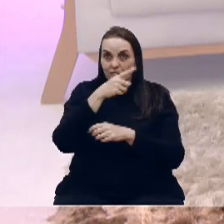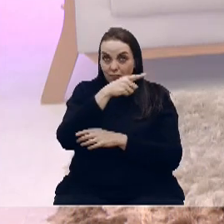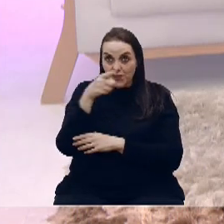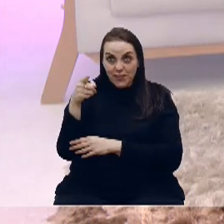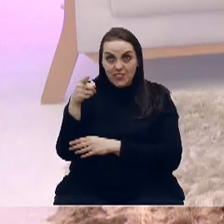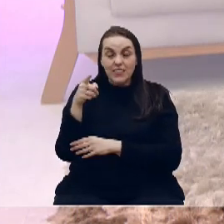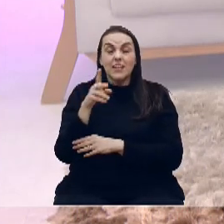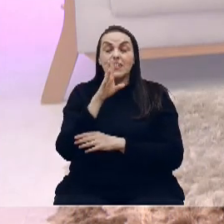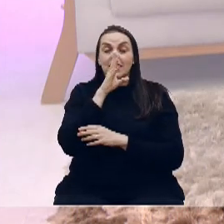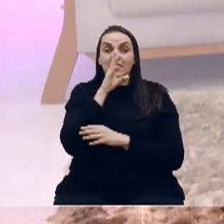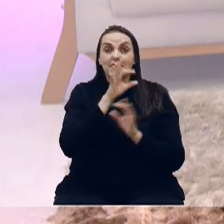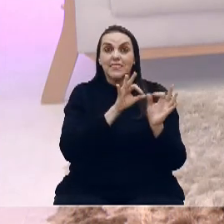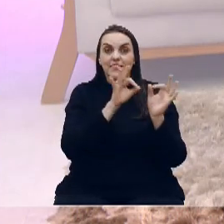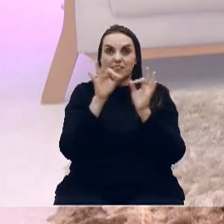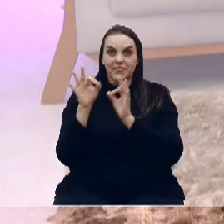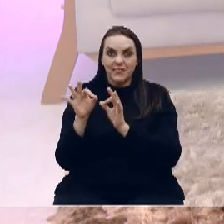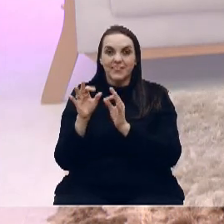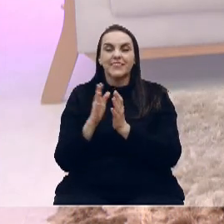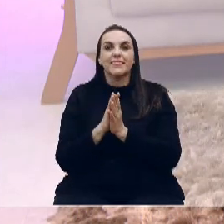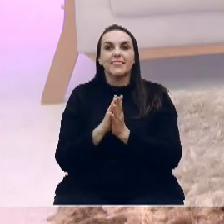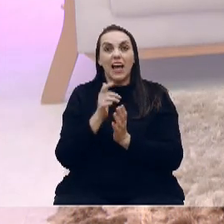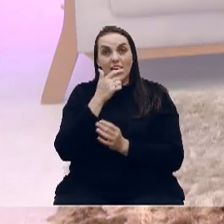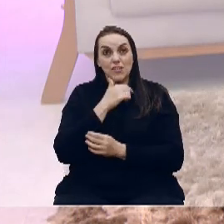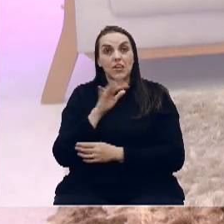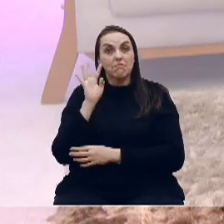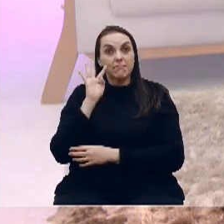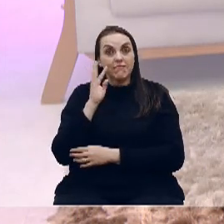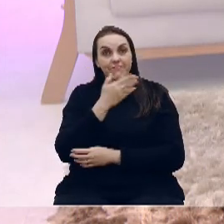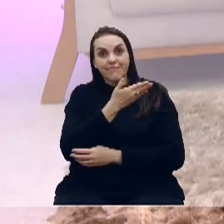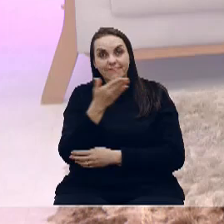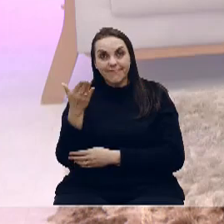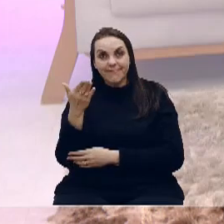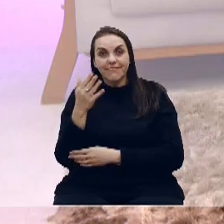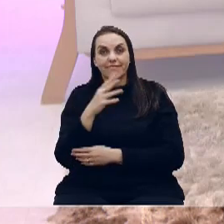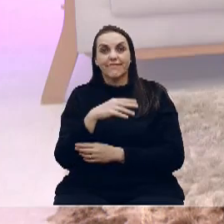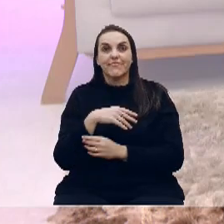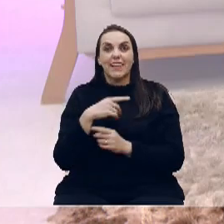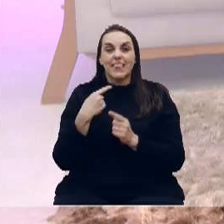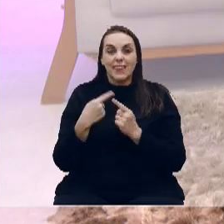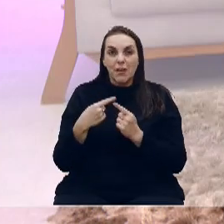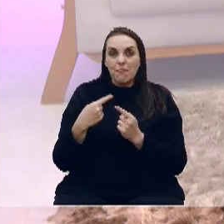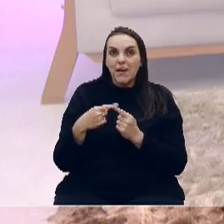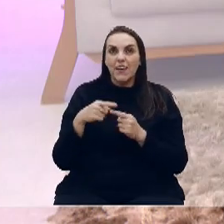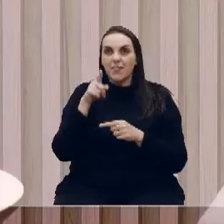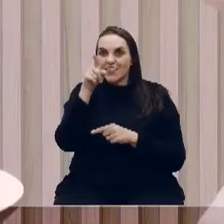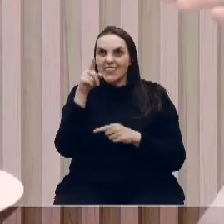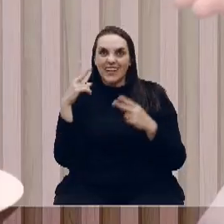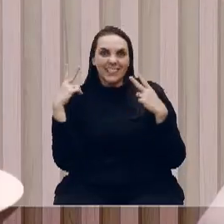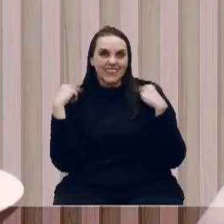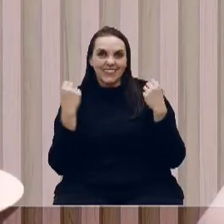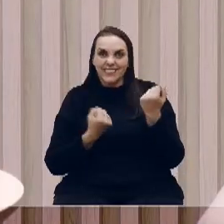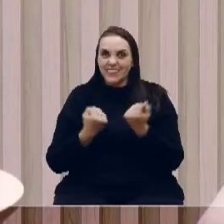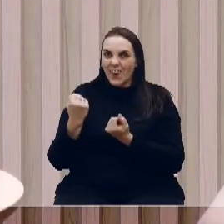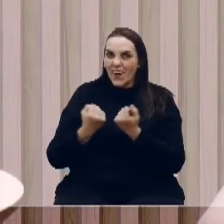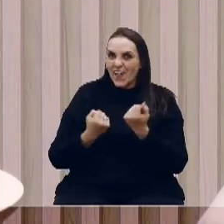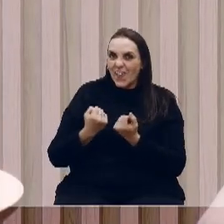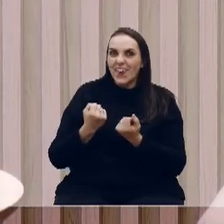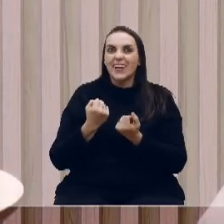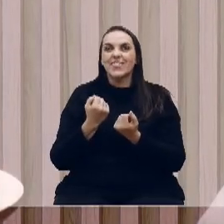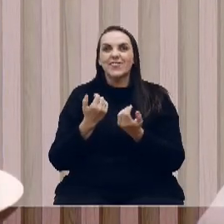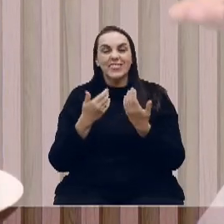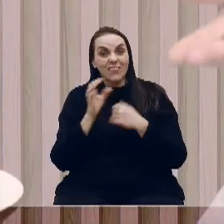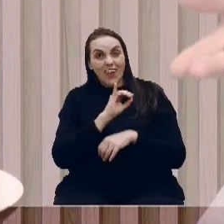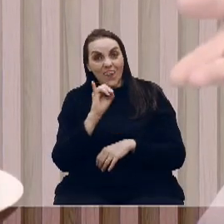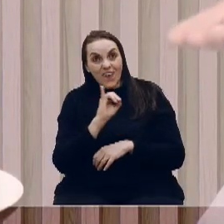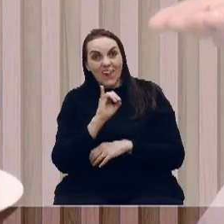está nos assistindo, daqui a pouco se encontrar, a Glaucia atendendo, né, a Suzana dirigindo um ônibus por aí, já vão, né, lembrar do programa.